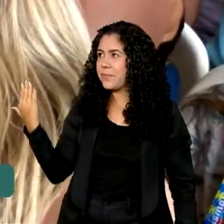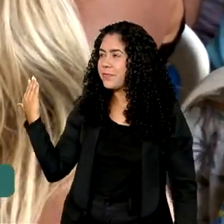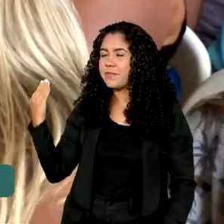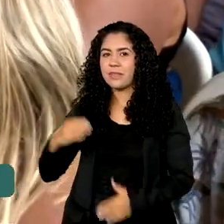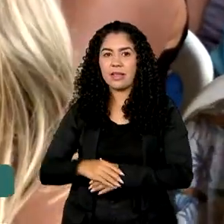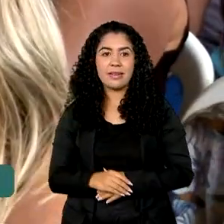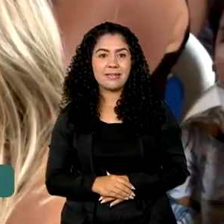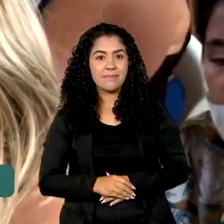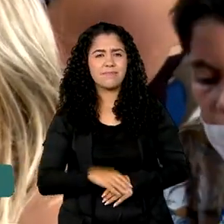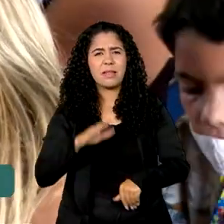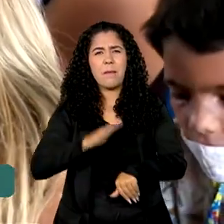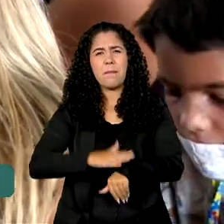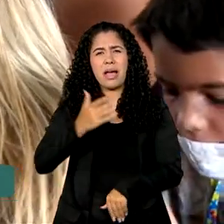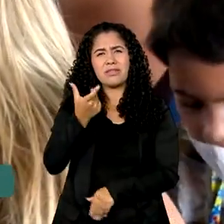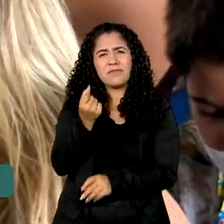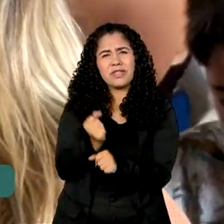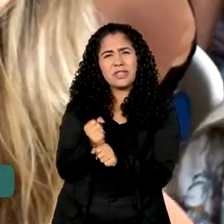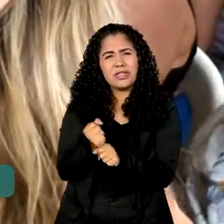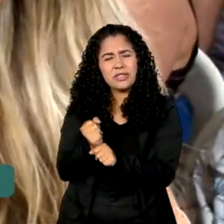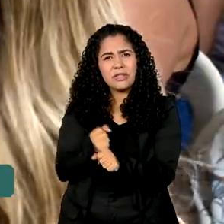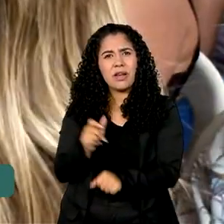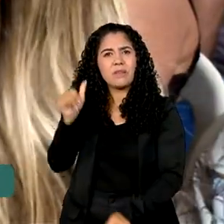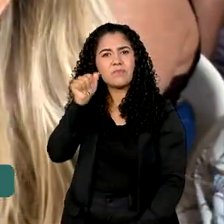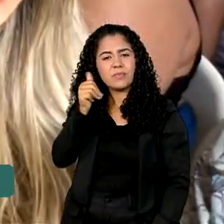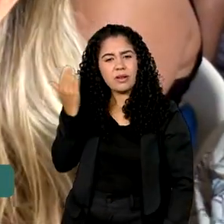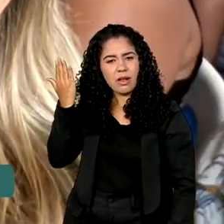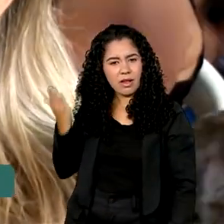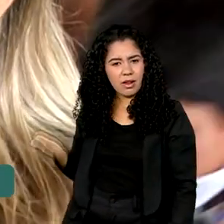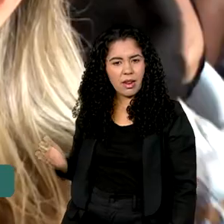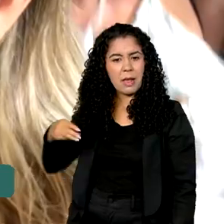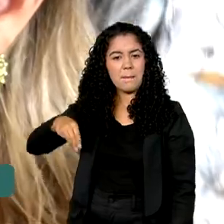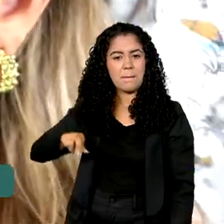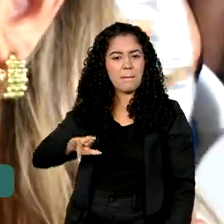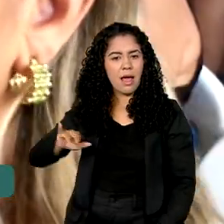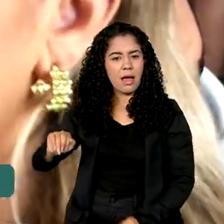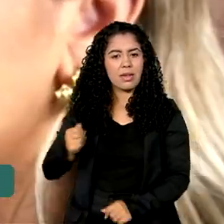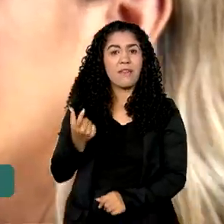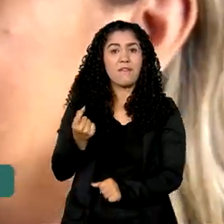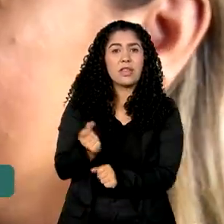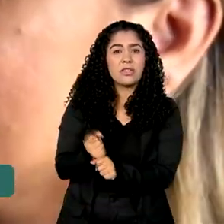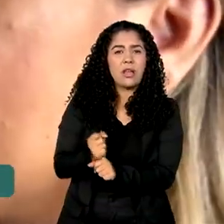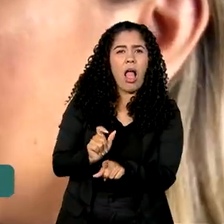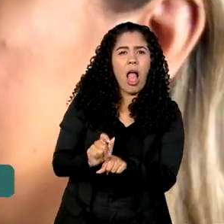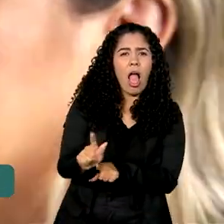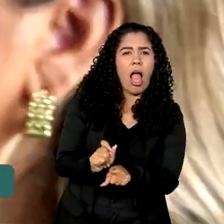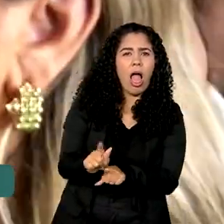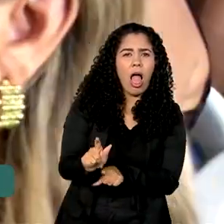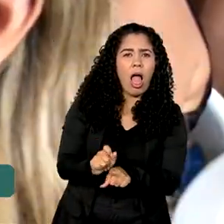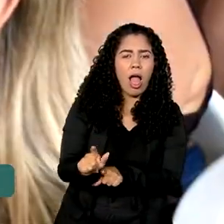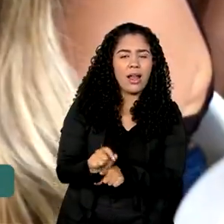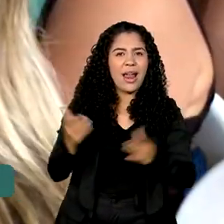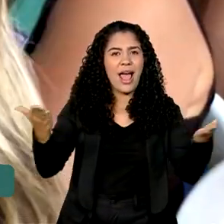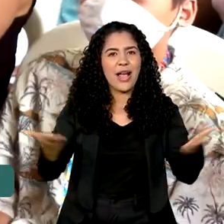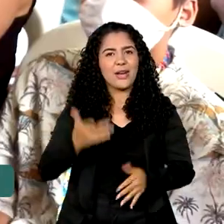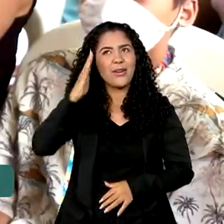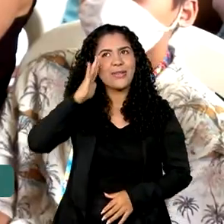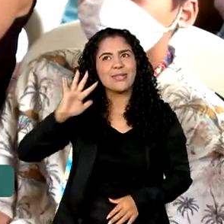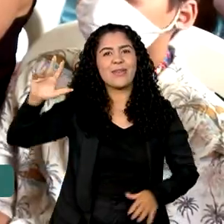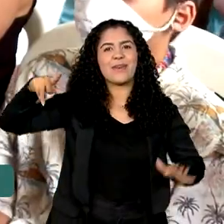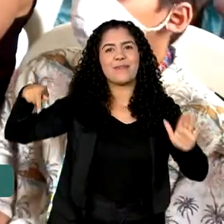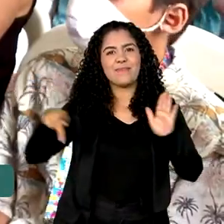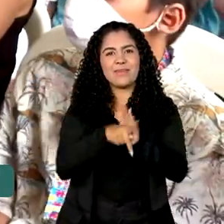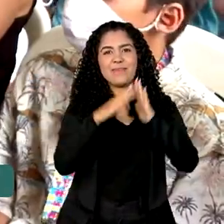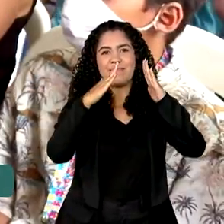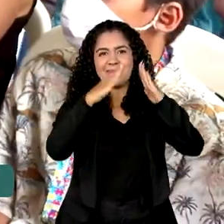Por mais de 20 anos, Maria morou de aluguel. Uma história que se encerra agora com a chegada da casa própria. Meus